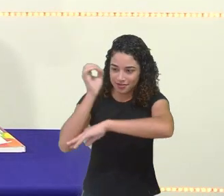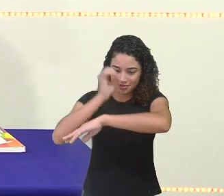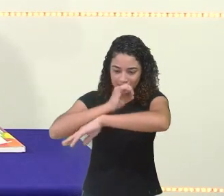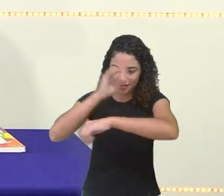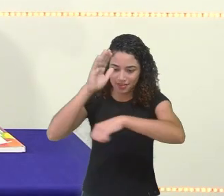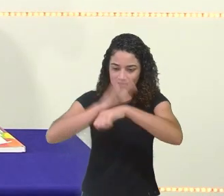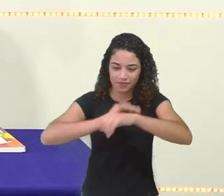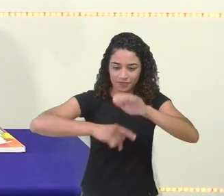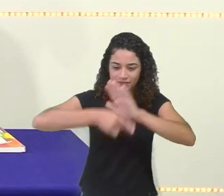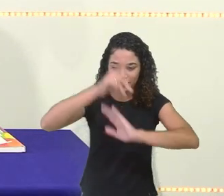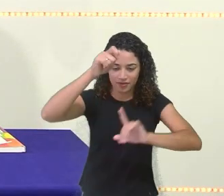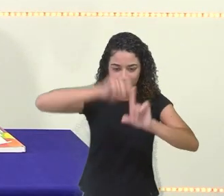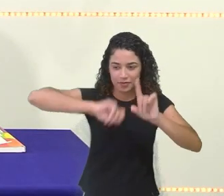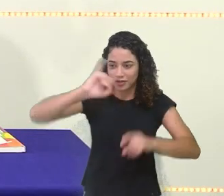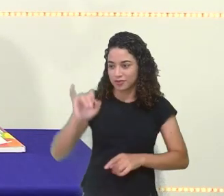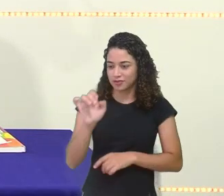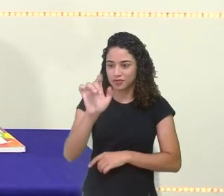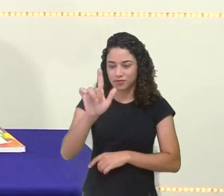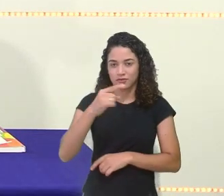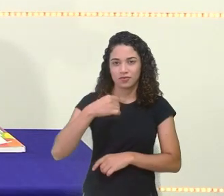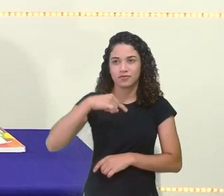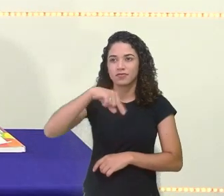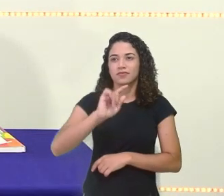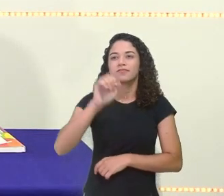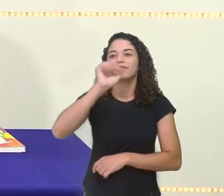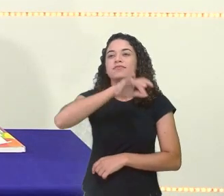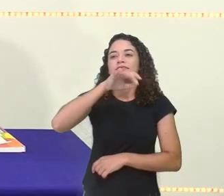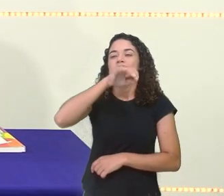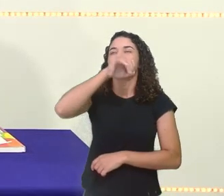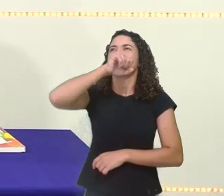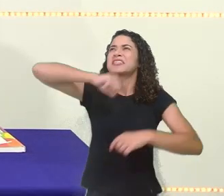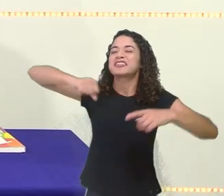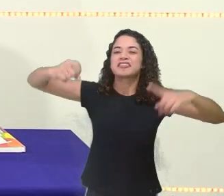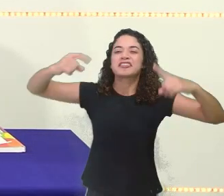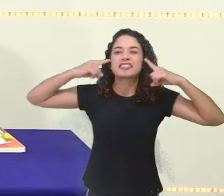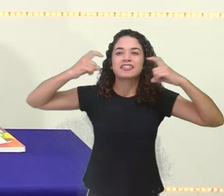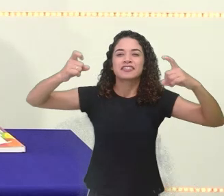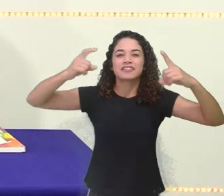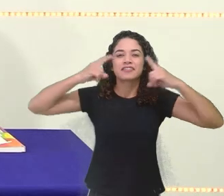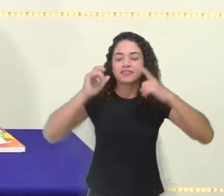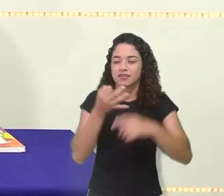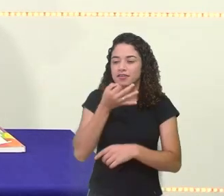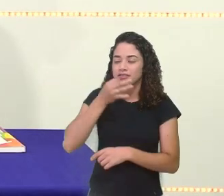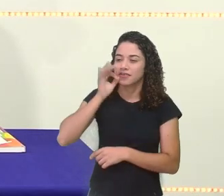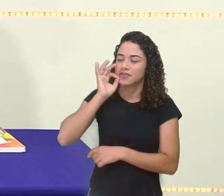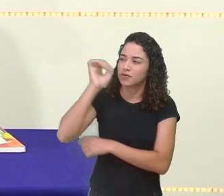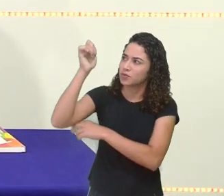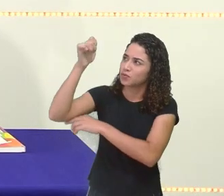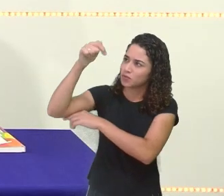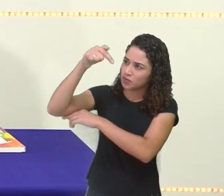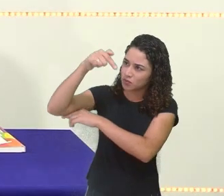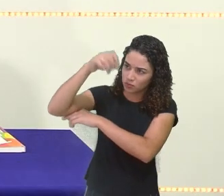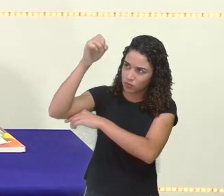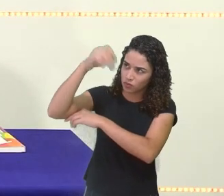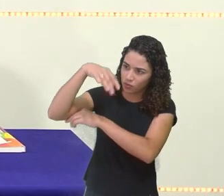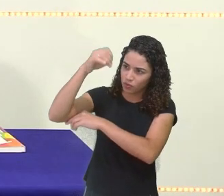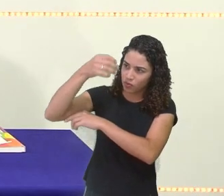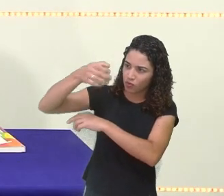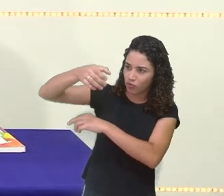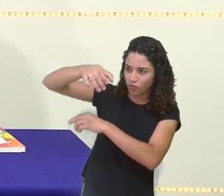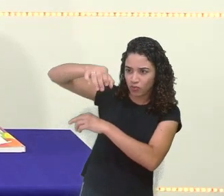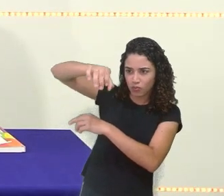julho, voa o cheiro, o barulho do café descendo quente pelo